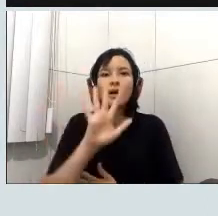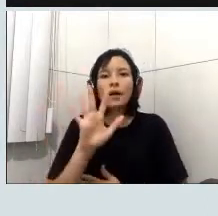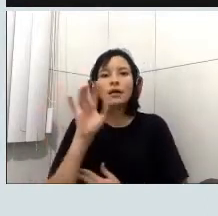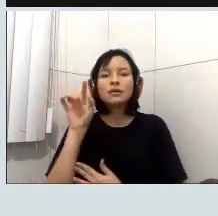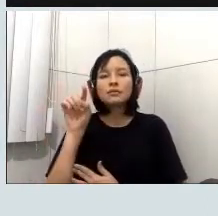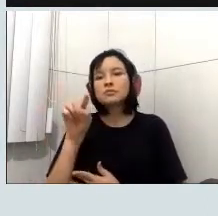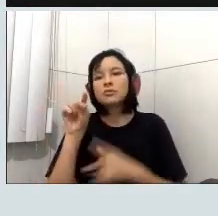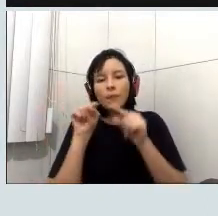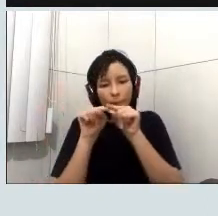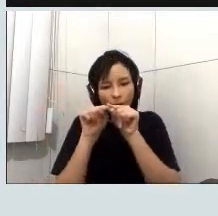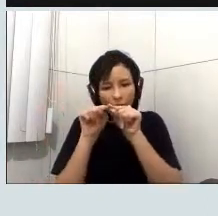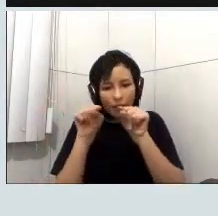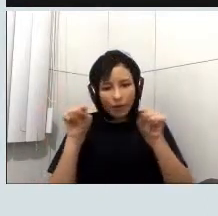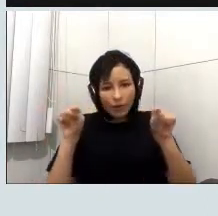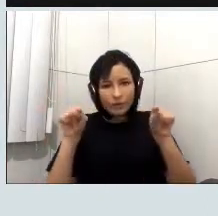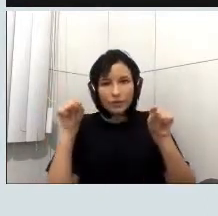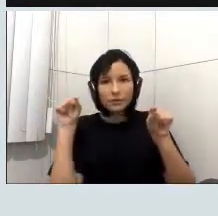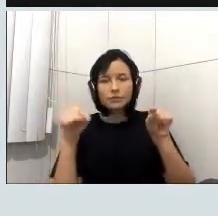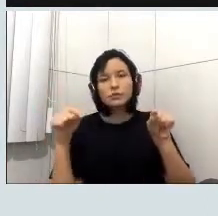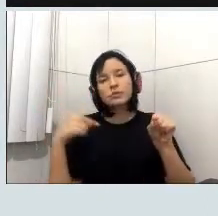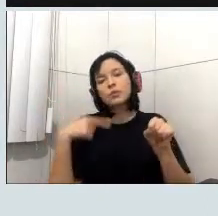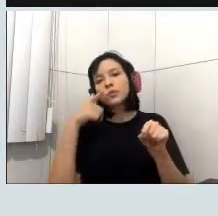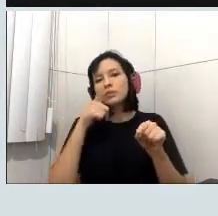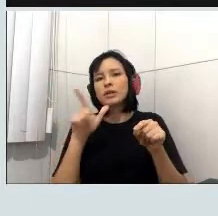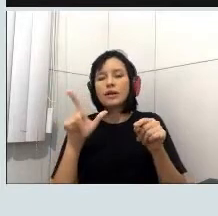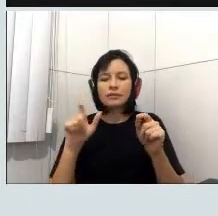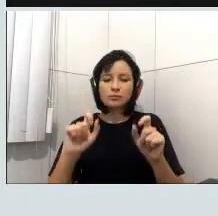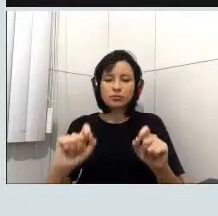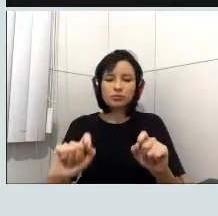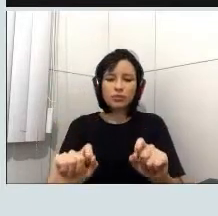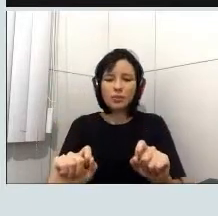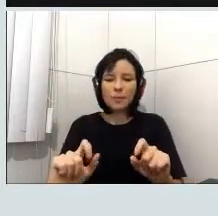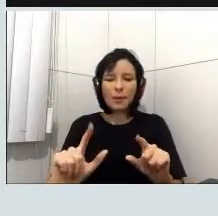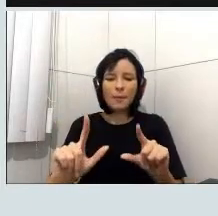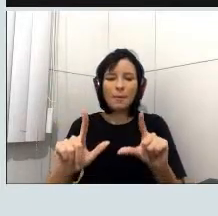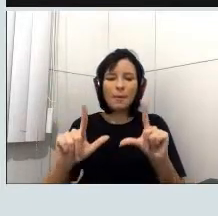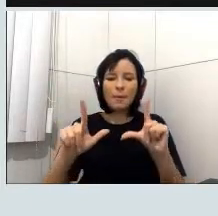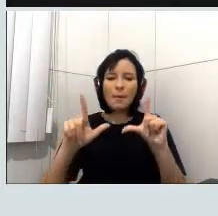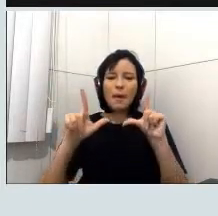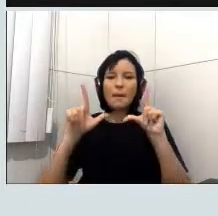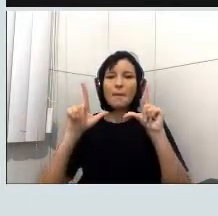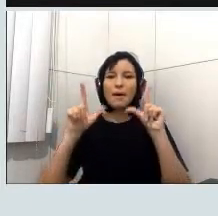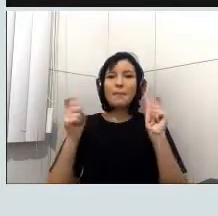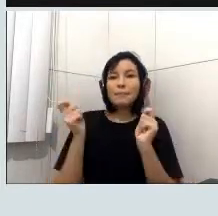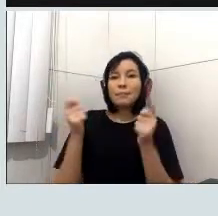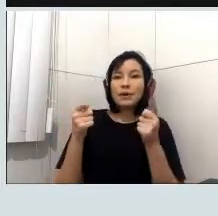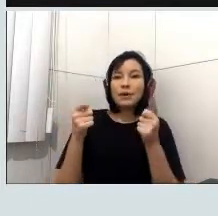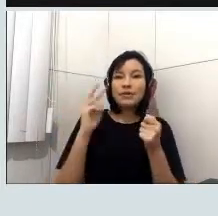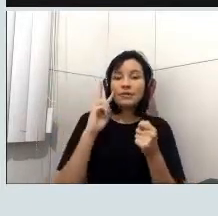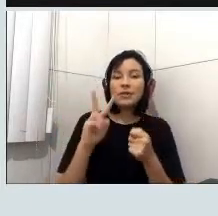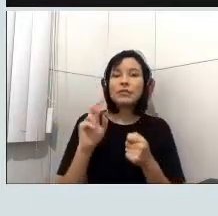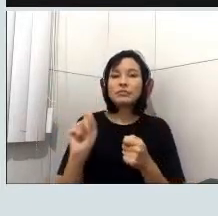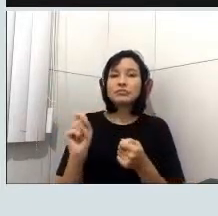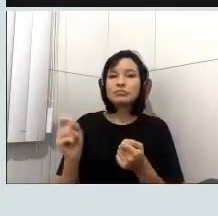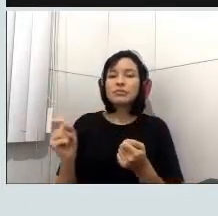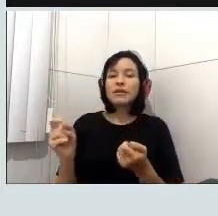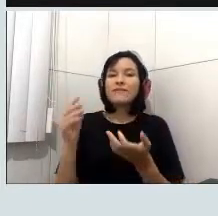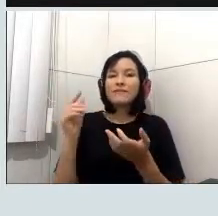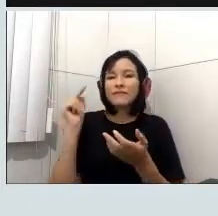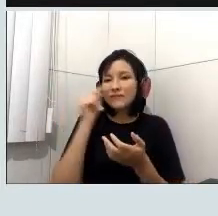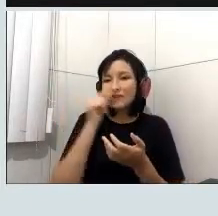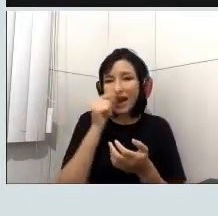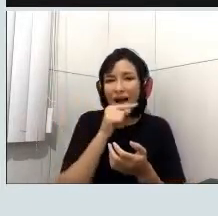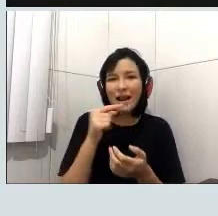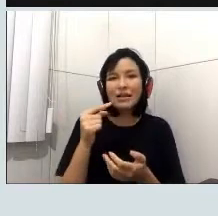reta e a gente for aproximando ela, como eu falei, vocês vão ver que vai começar a ficar falhado. Vai aparecer tracinho